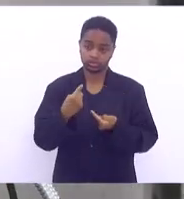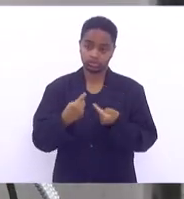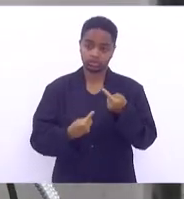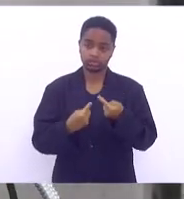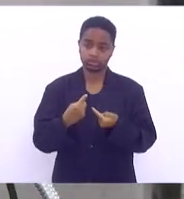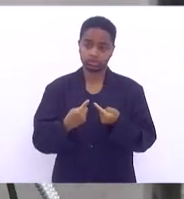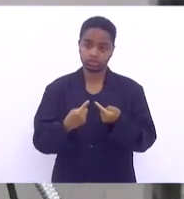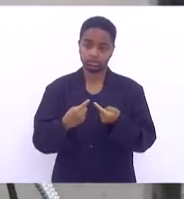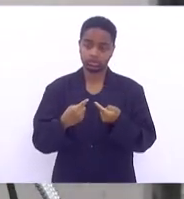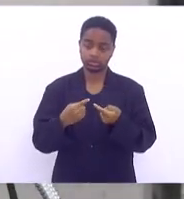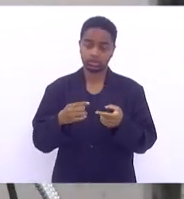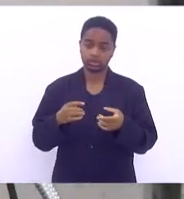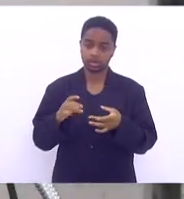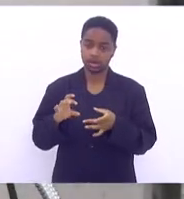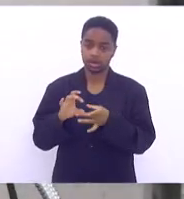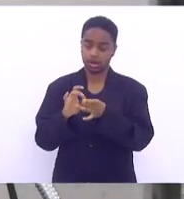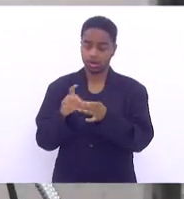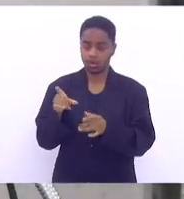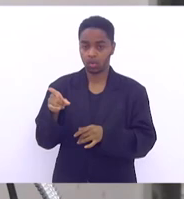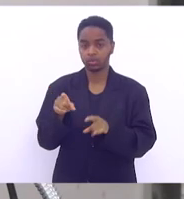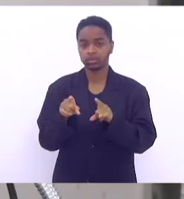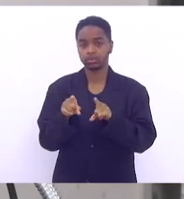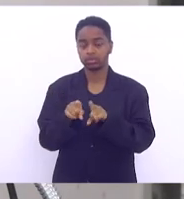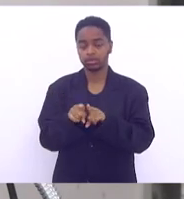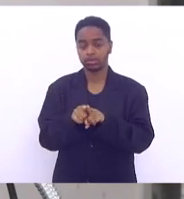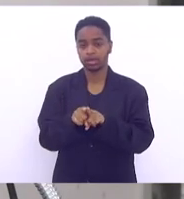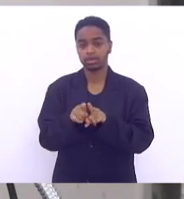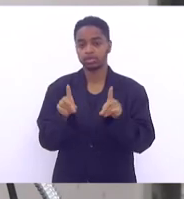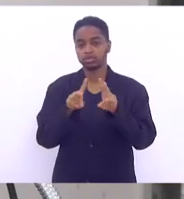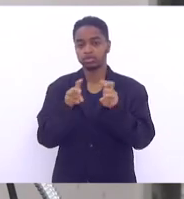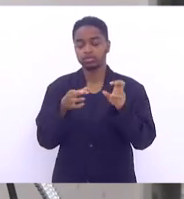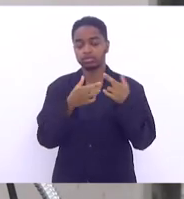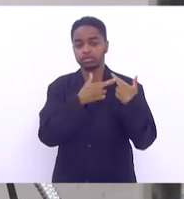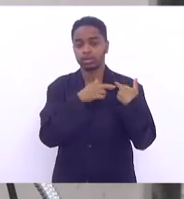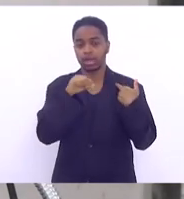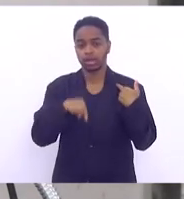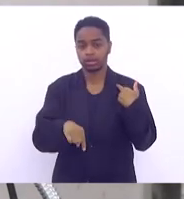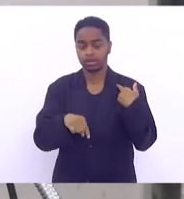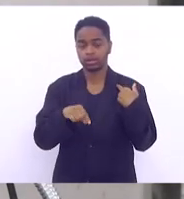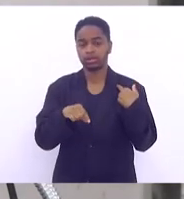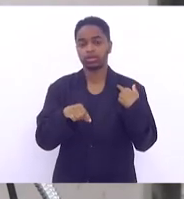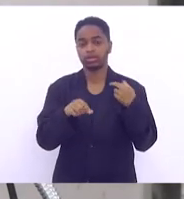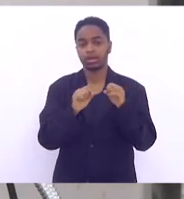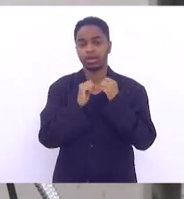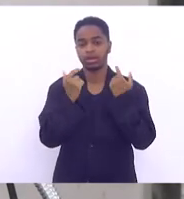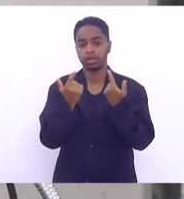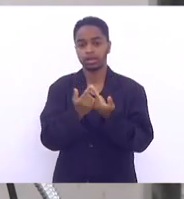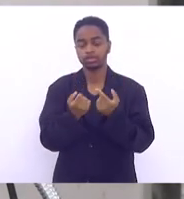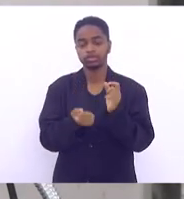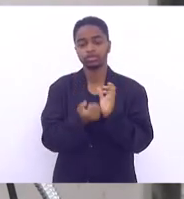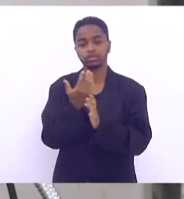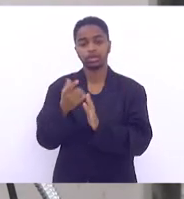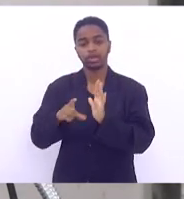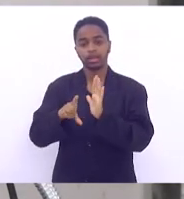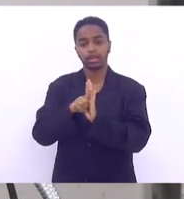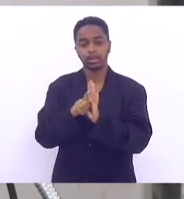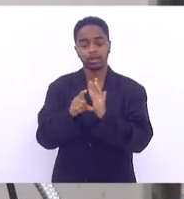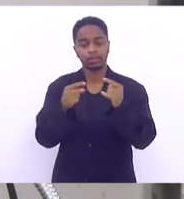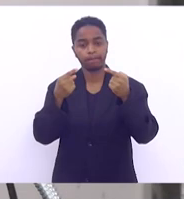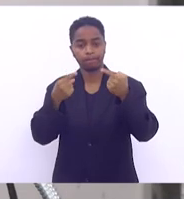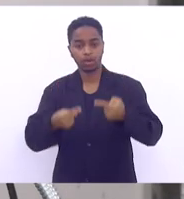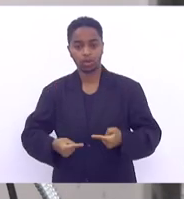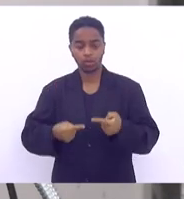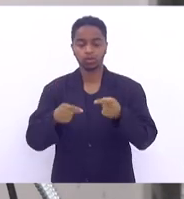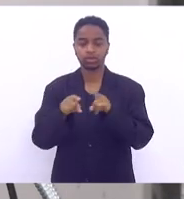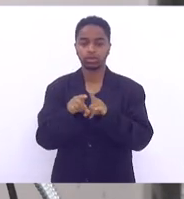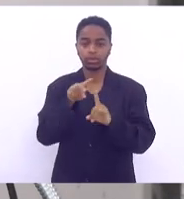no encontro da UNALI recente, que é justamente a competência do Parlamento Estadual para legislar de forma concorrente, sob